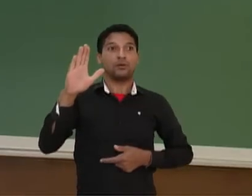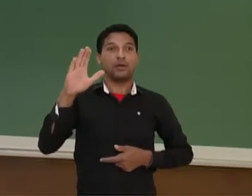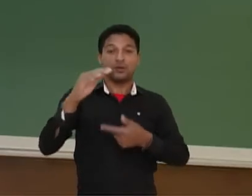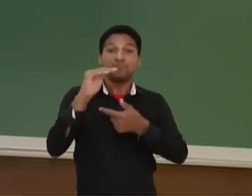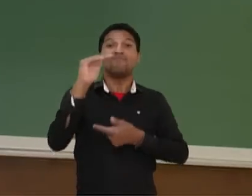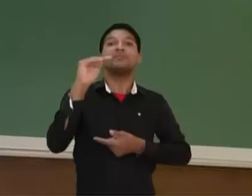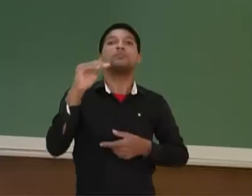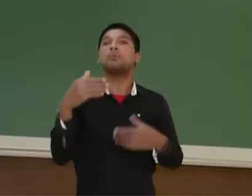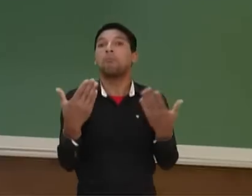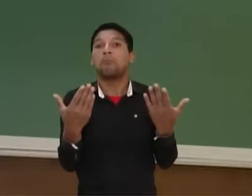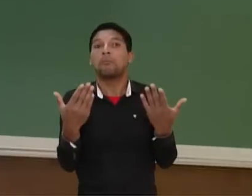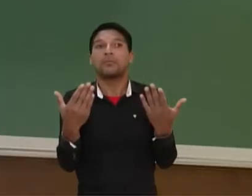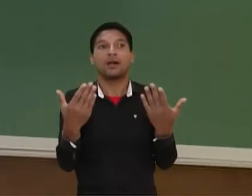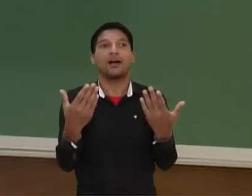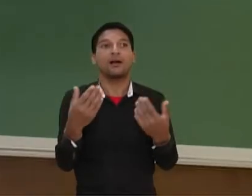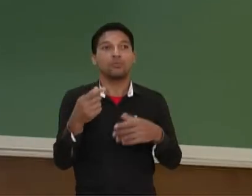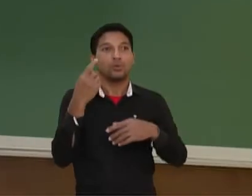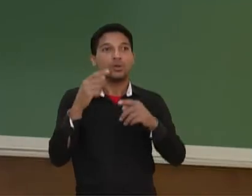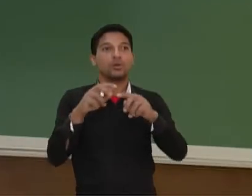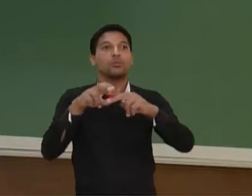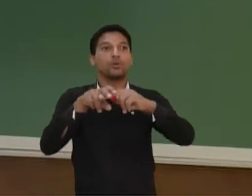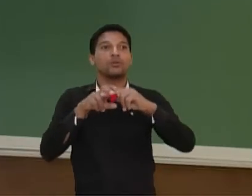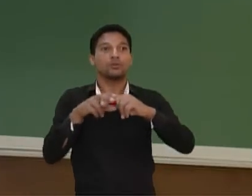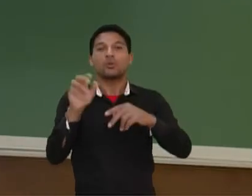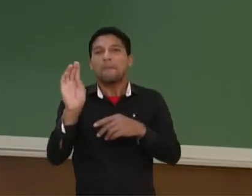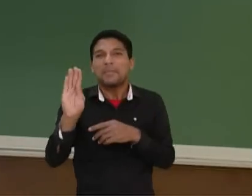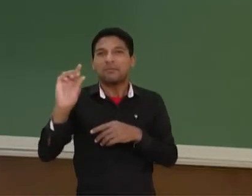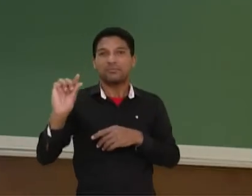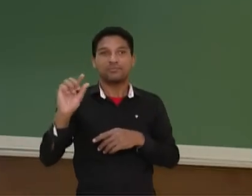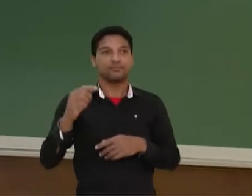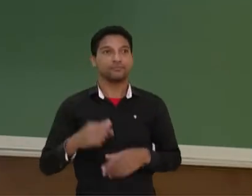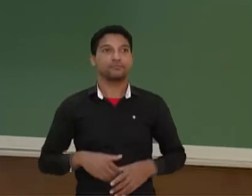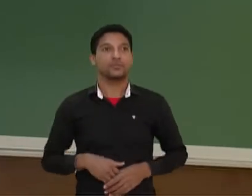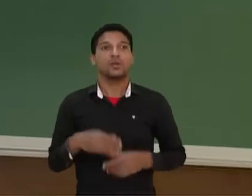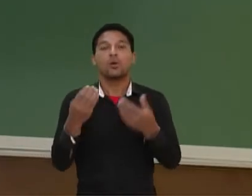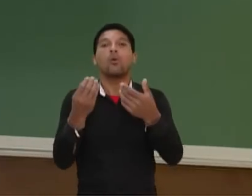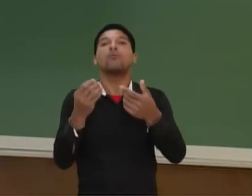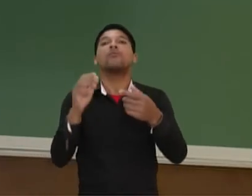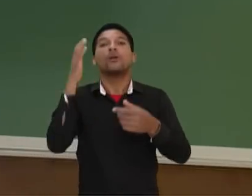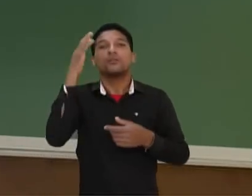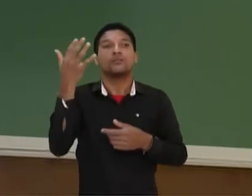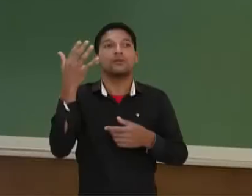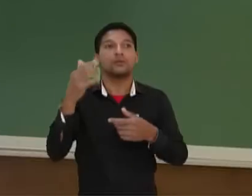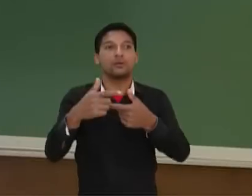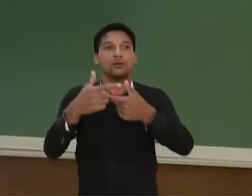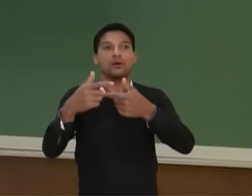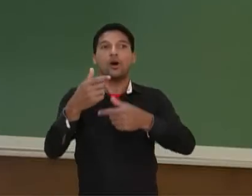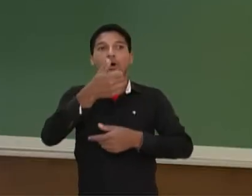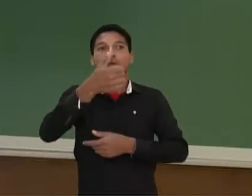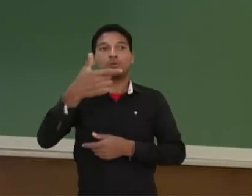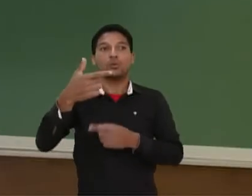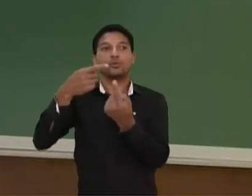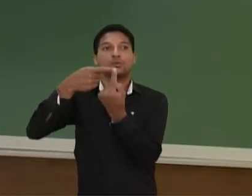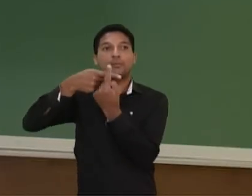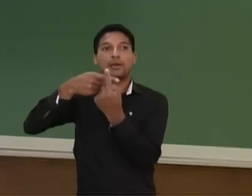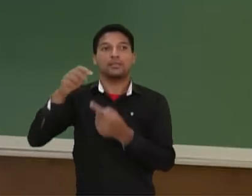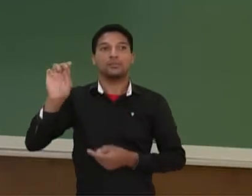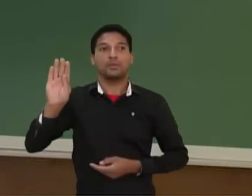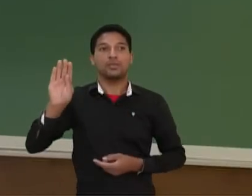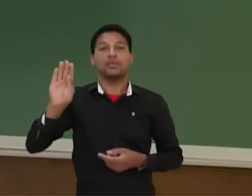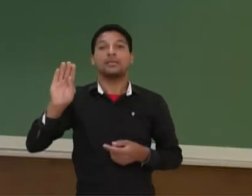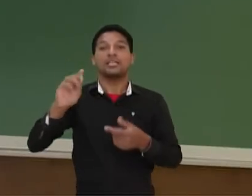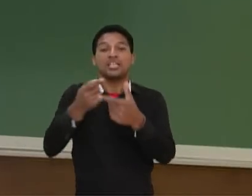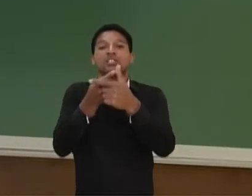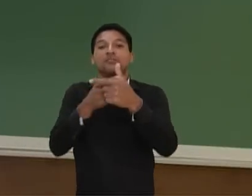de Bzinho, tá? Como é que eu vou resolver isso? Esse 2 aqui está dividindo essa soma aqui. Eu passo para o outro